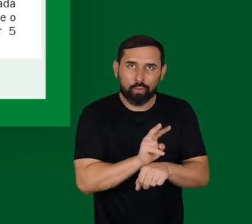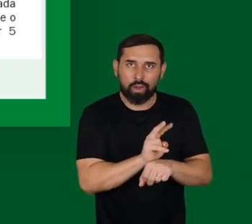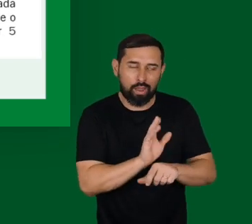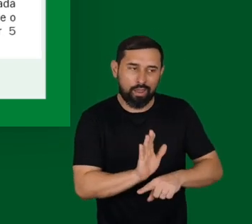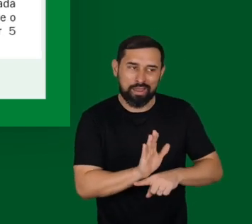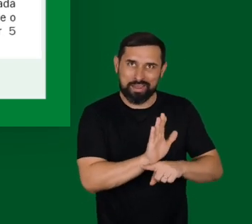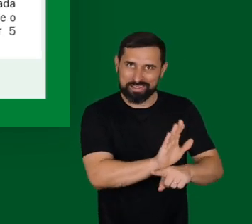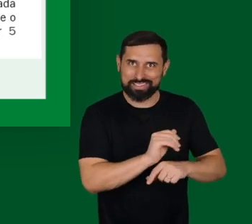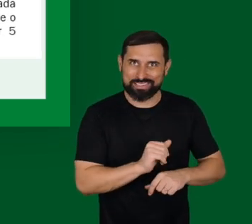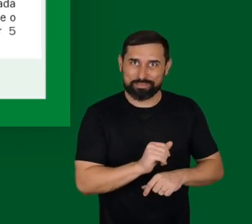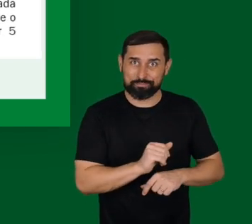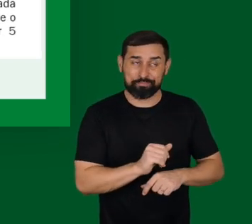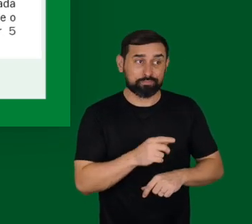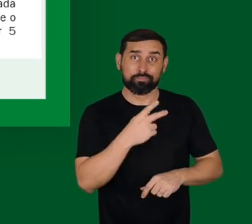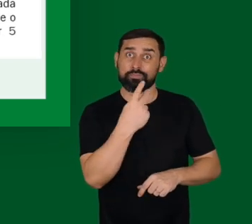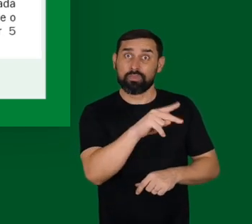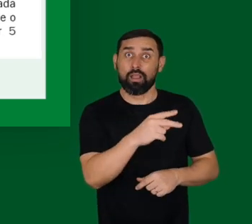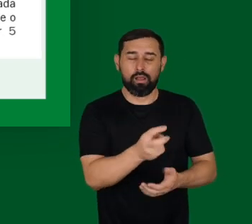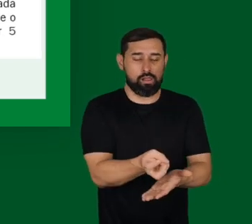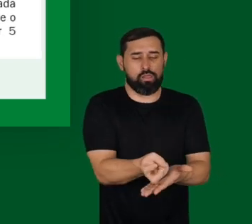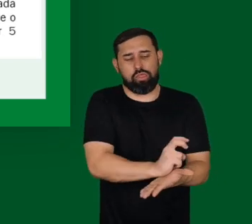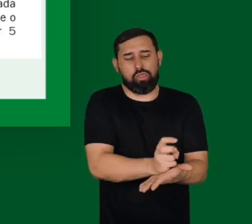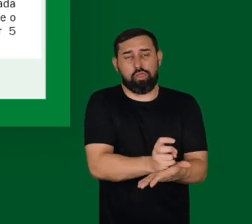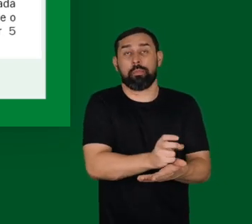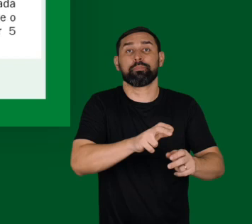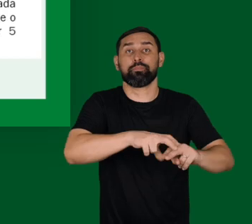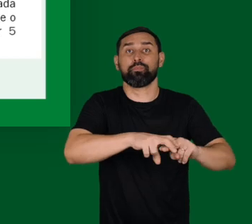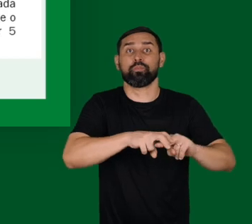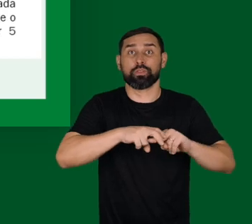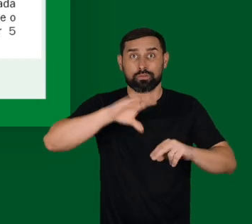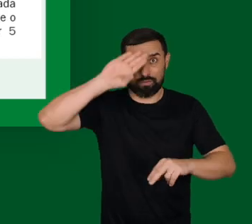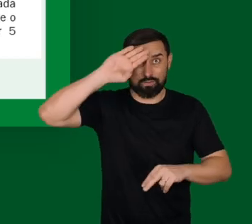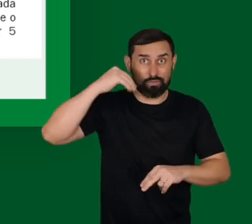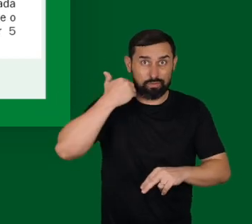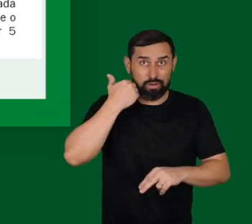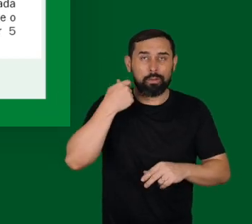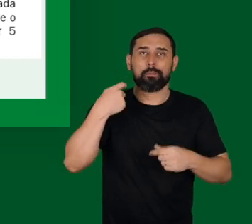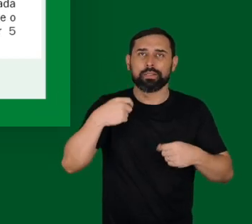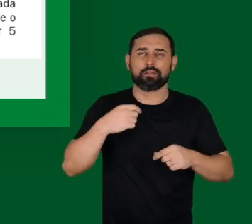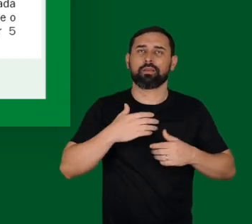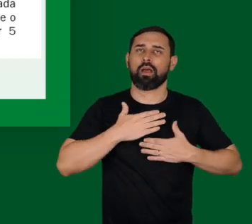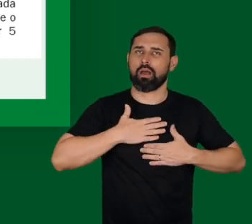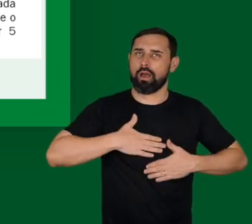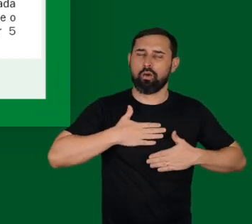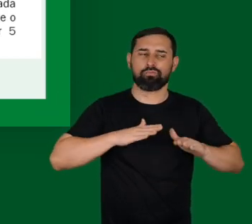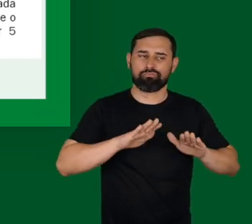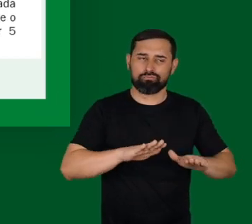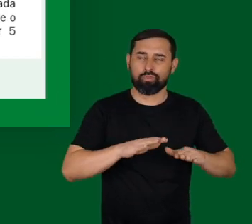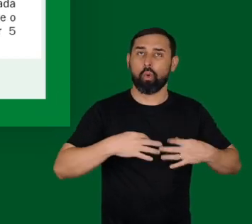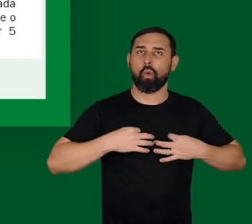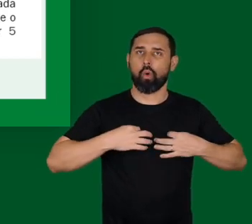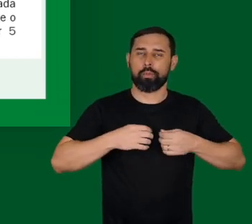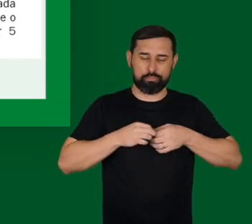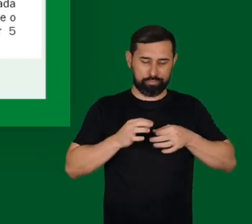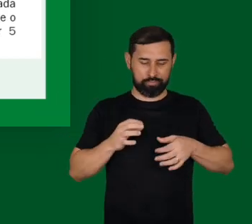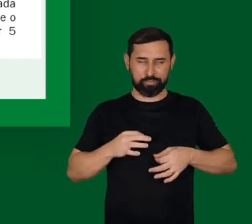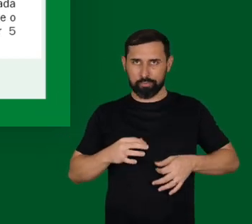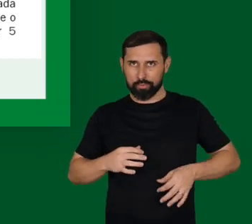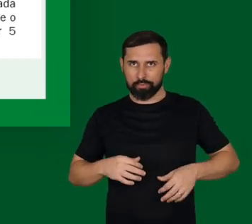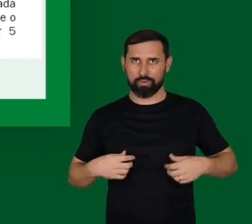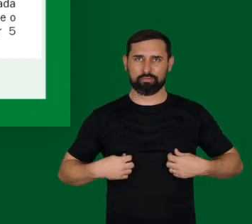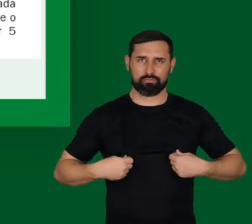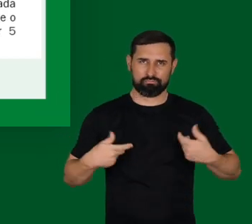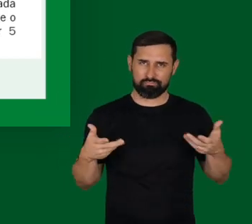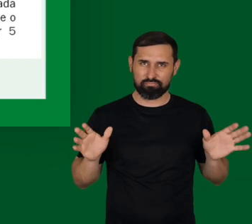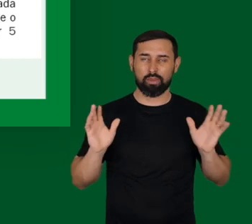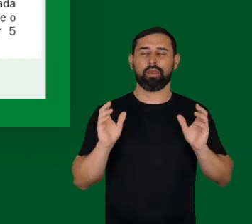Essa criança, então, a gente vai manter o cuidado, né? Lembrar que no caso da crise convulsiva febril, além de manter